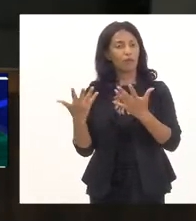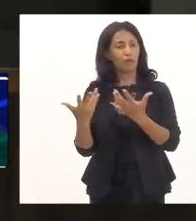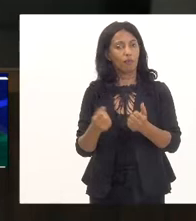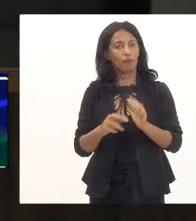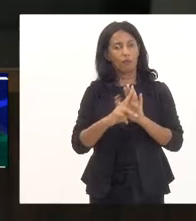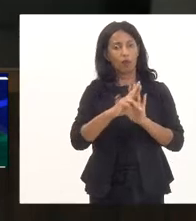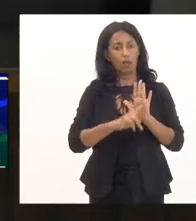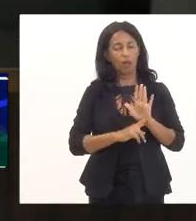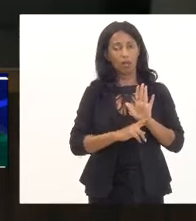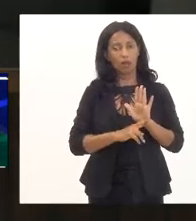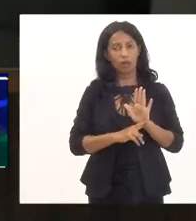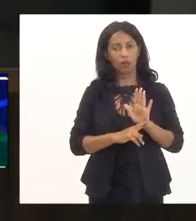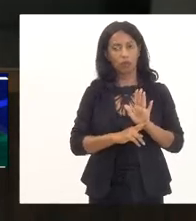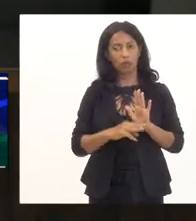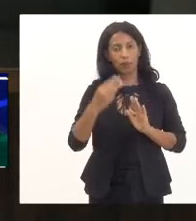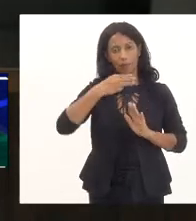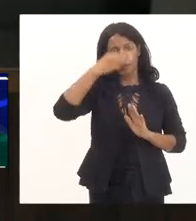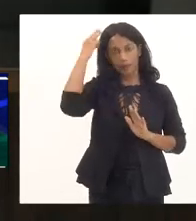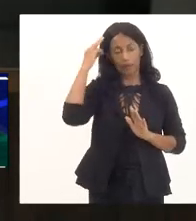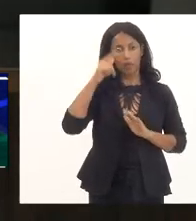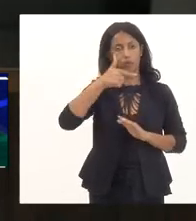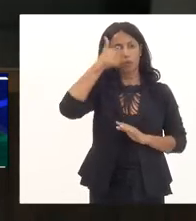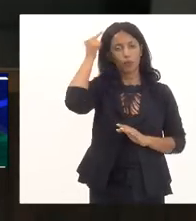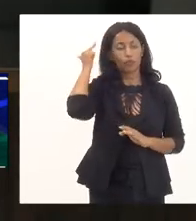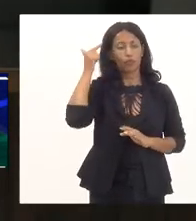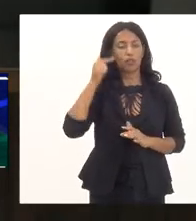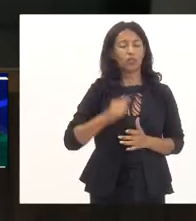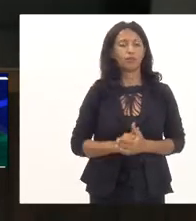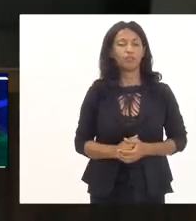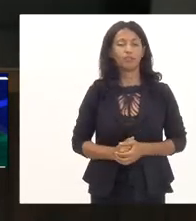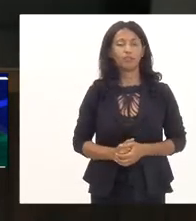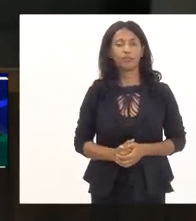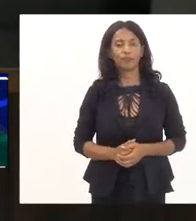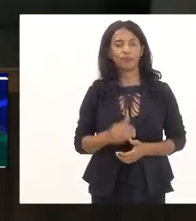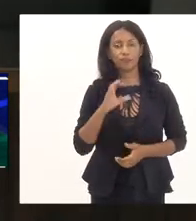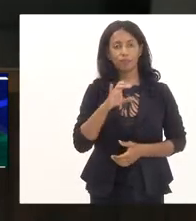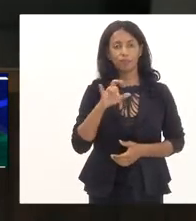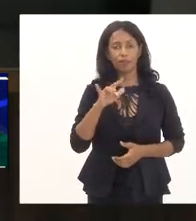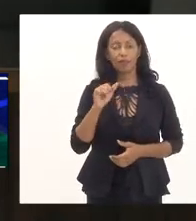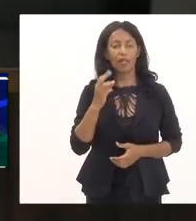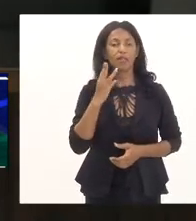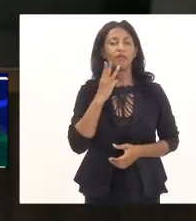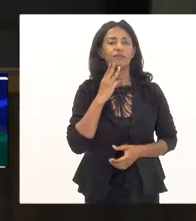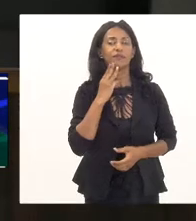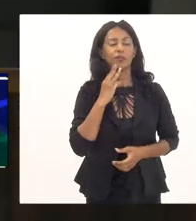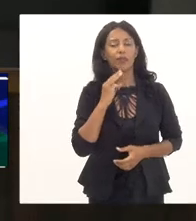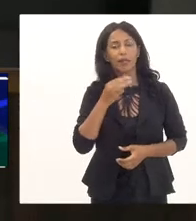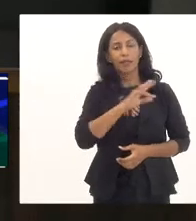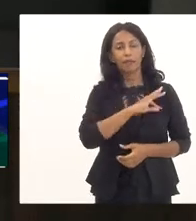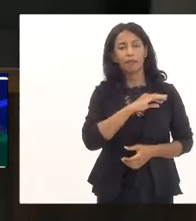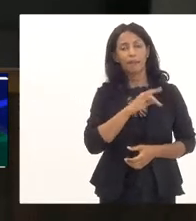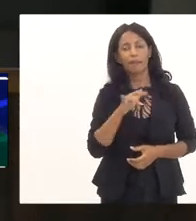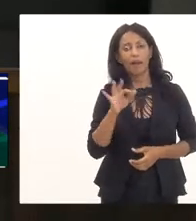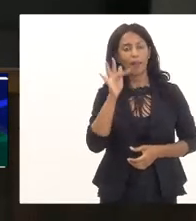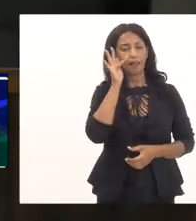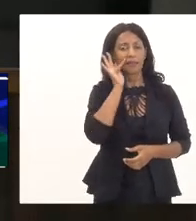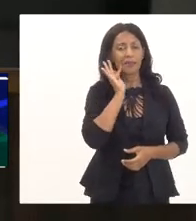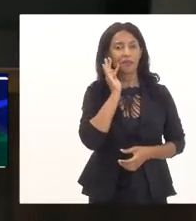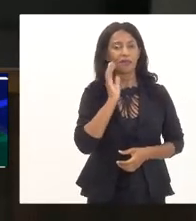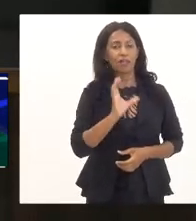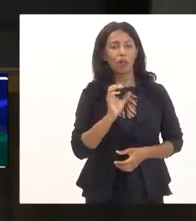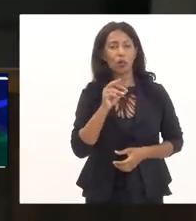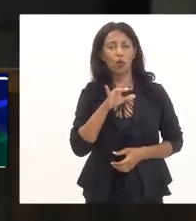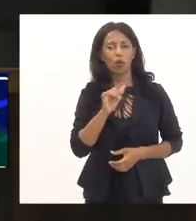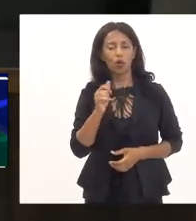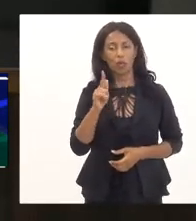favorável. Relatores, deputados Márcio Pacheco, Luiz Paulo, Márcio Pacheco, Célia Jordão, Valdeque Carneiro, Marta Rocha, Flávio Serafim, Coronel